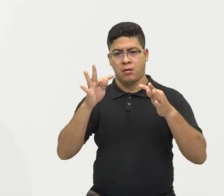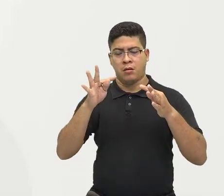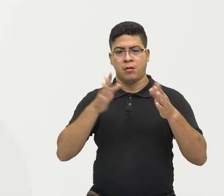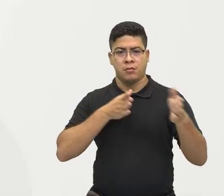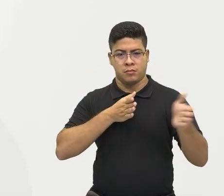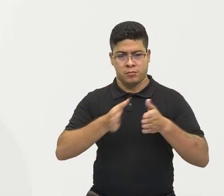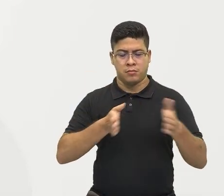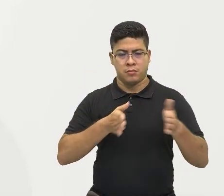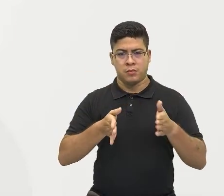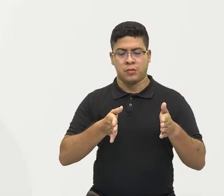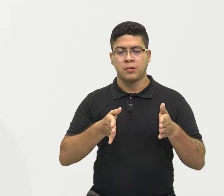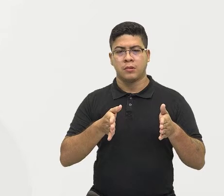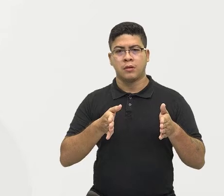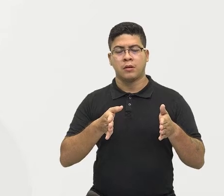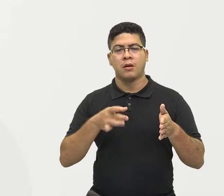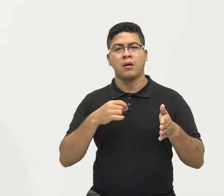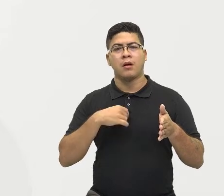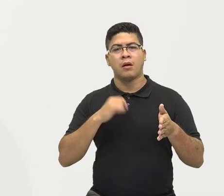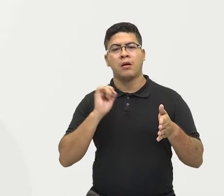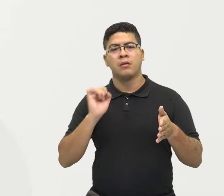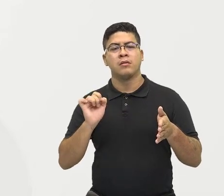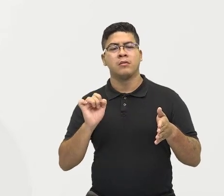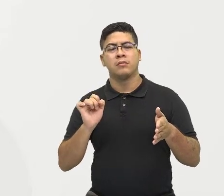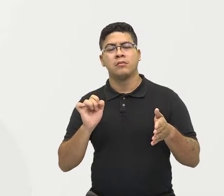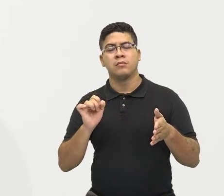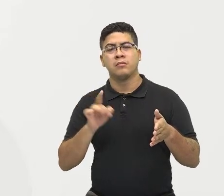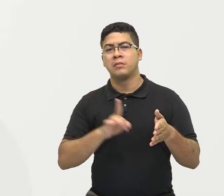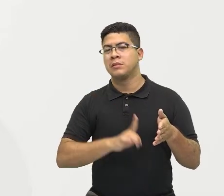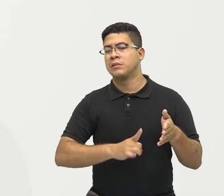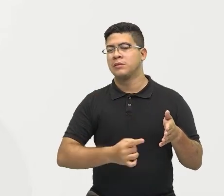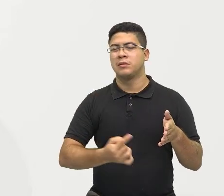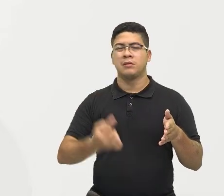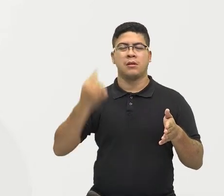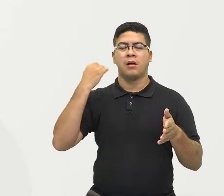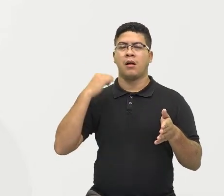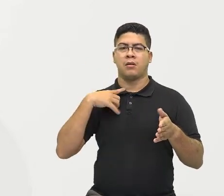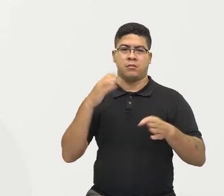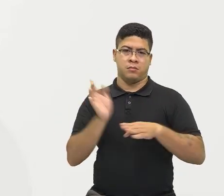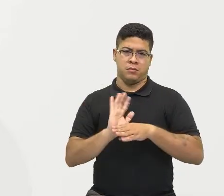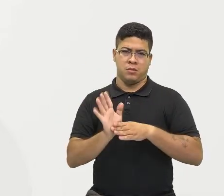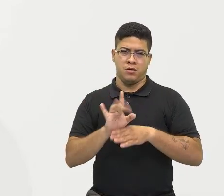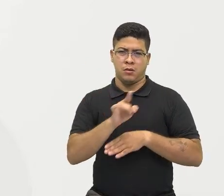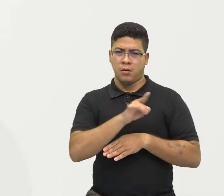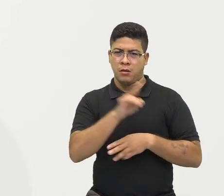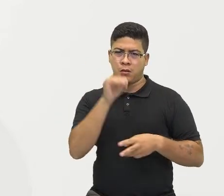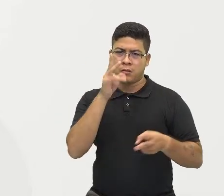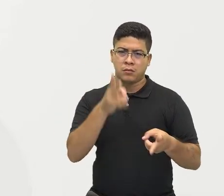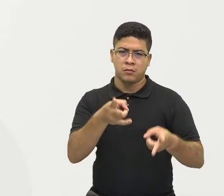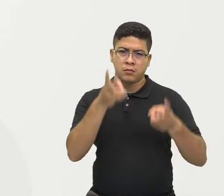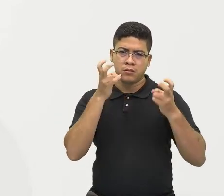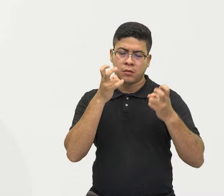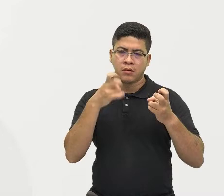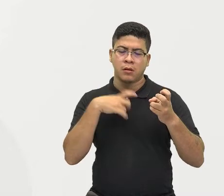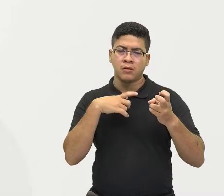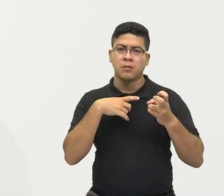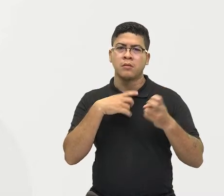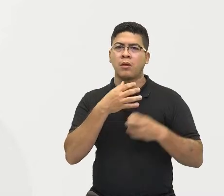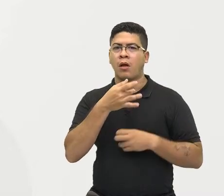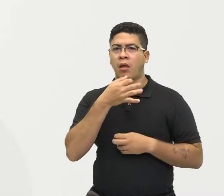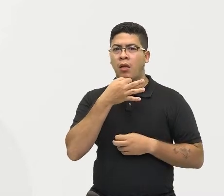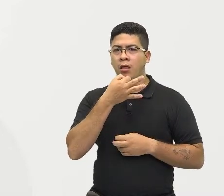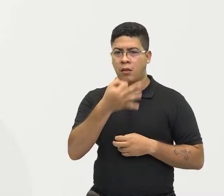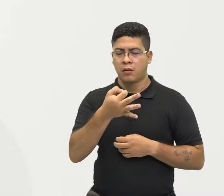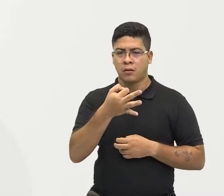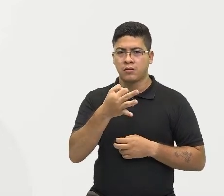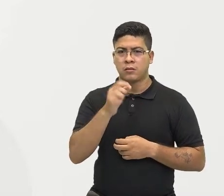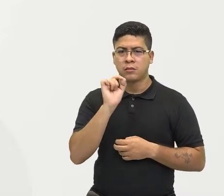da época, perdão, então, assim, lá no vídeo também, eu não sei que vocês perceberam o que ele falou, né,